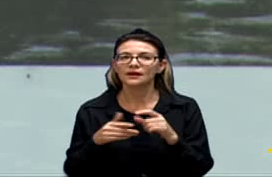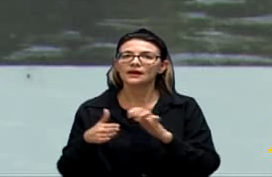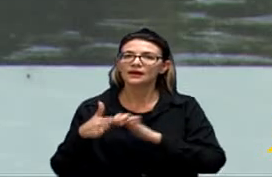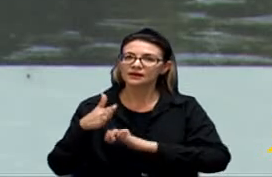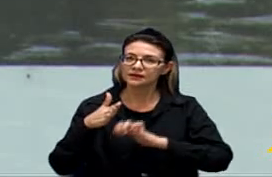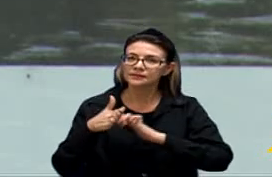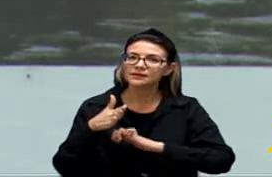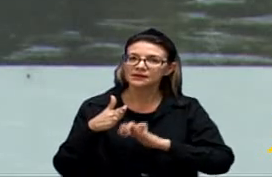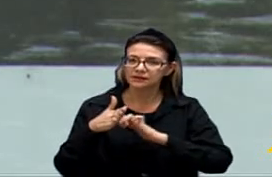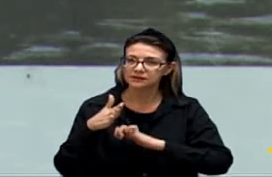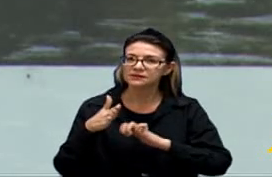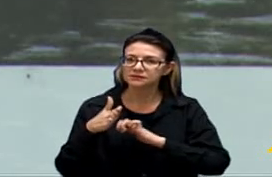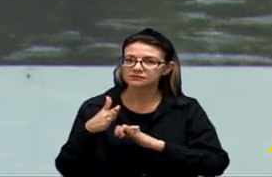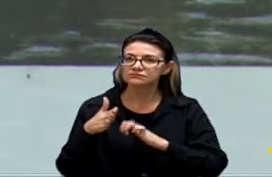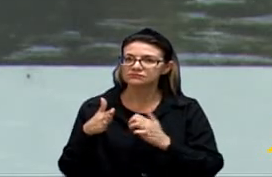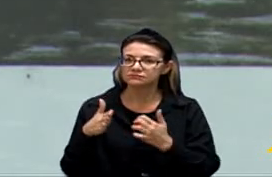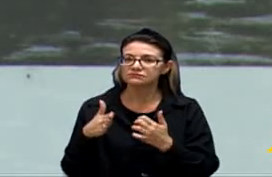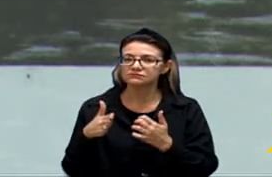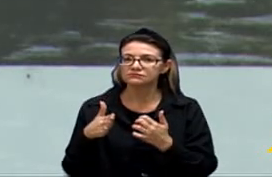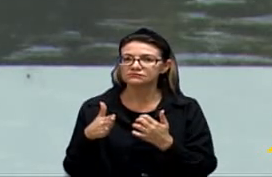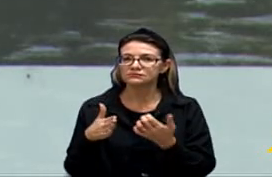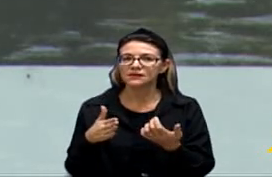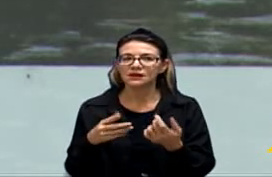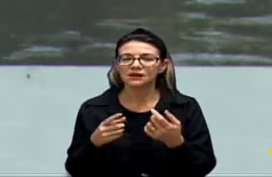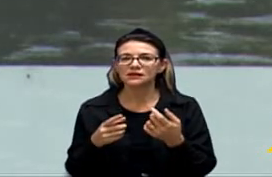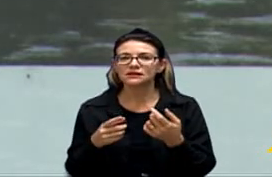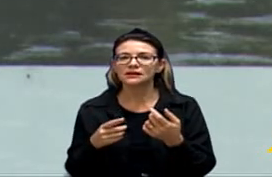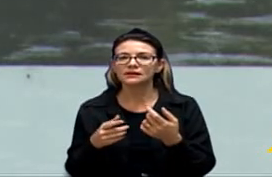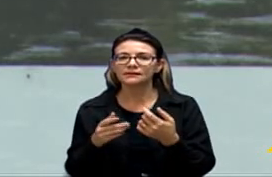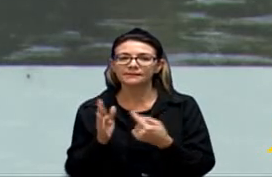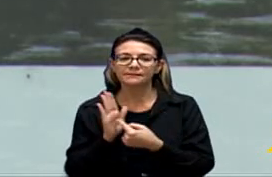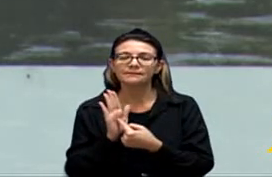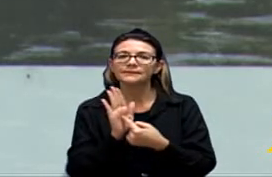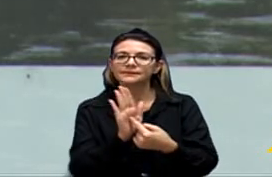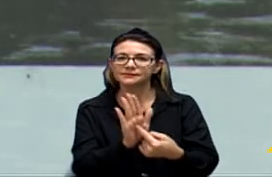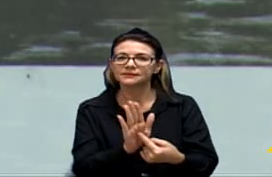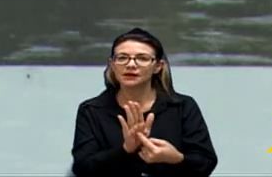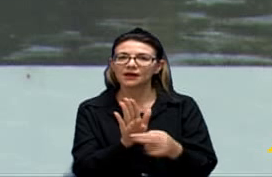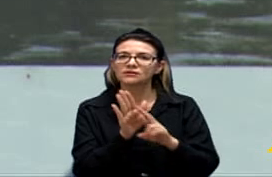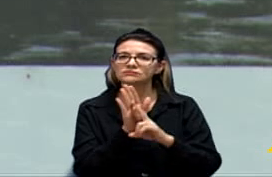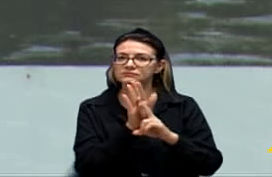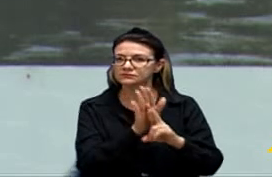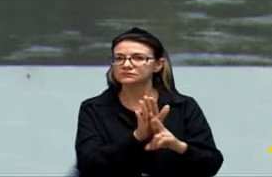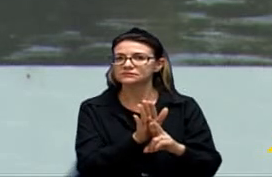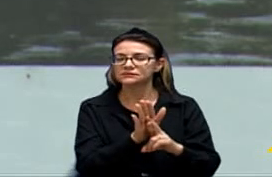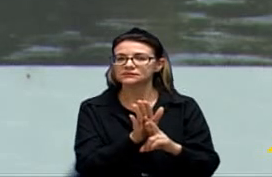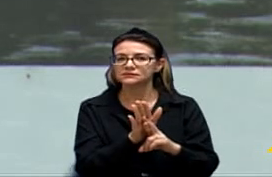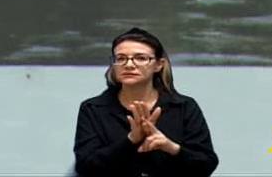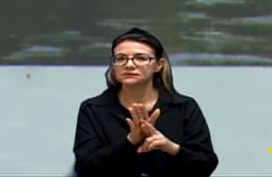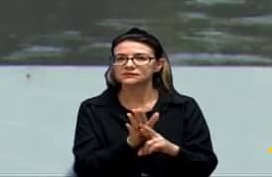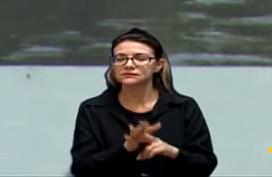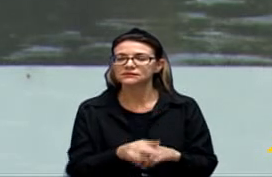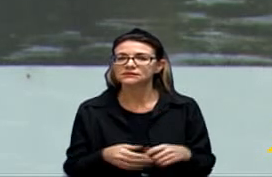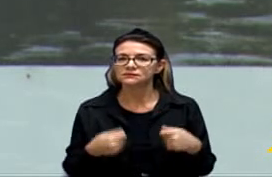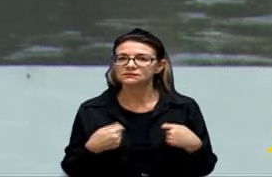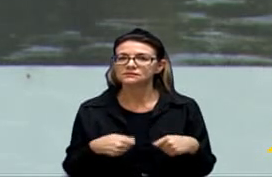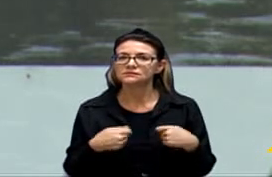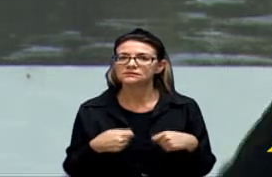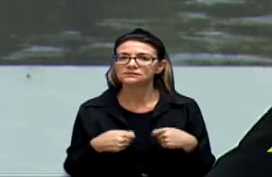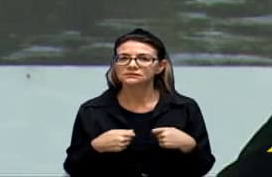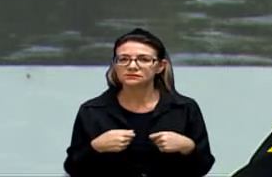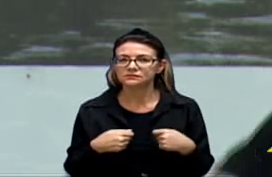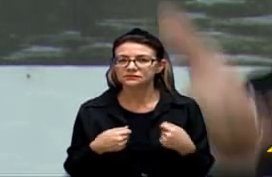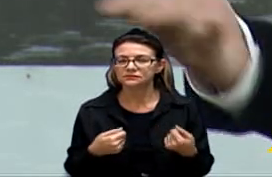empresa mandar um representante porque queira ou não a o motociclista que vai de repente com